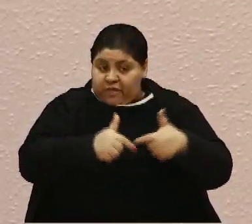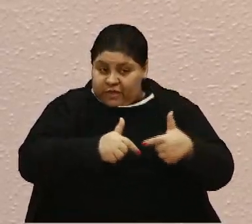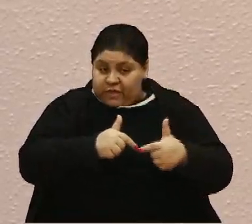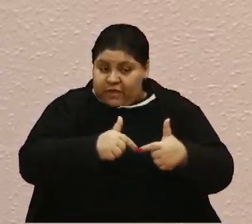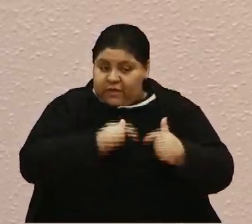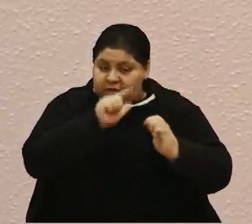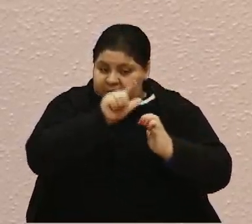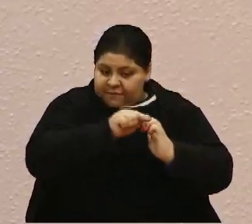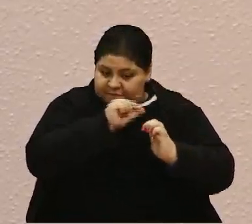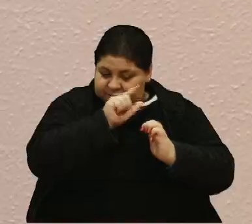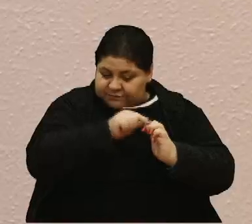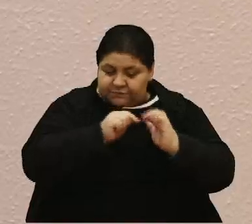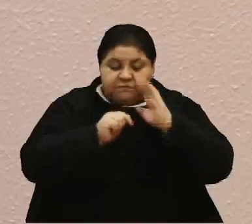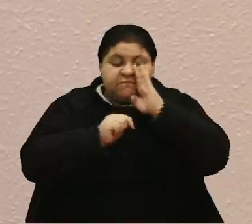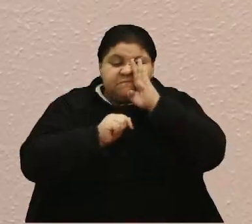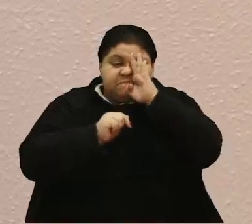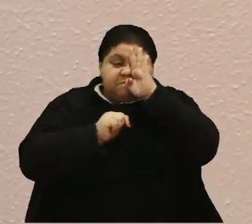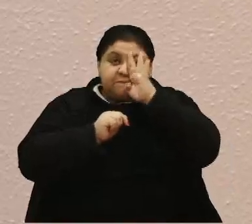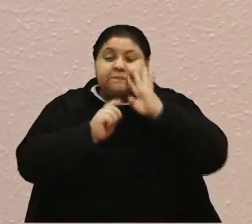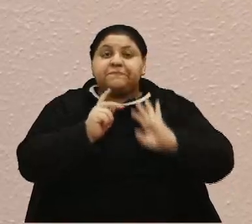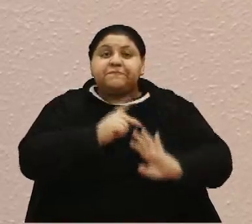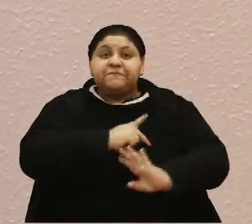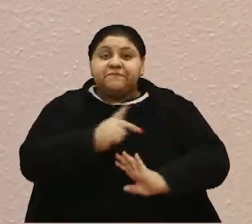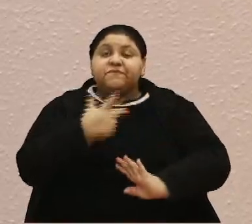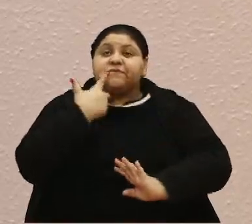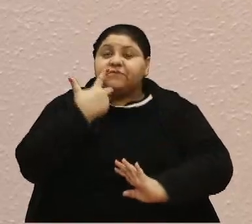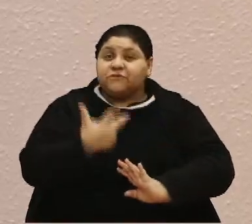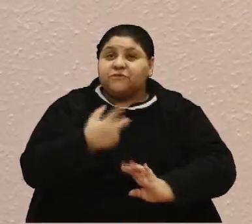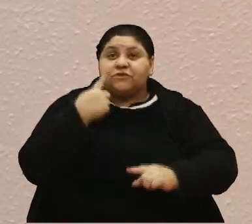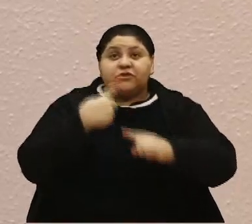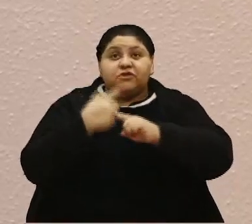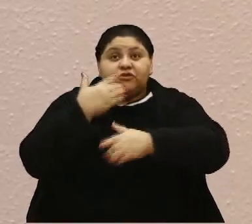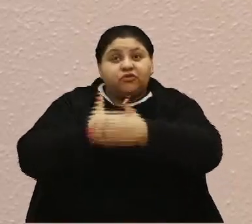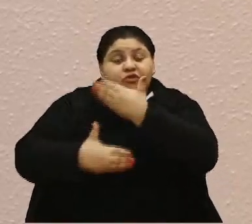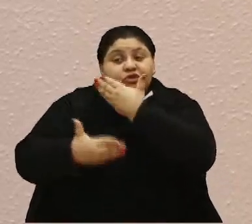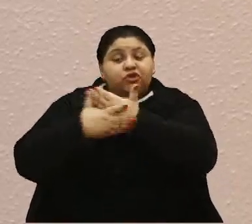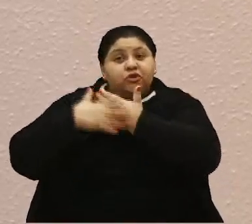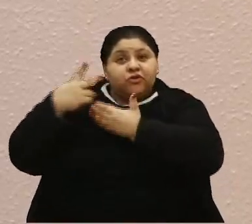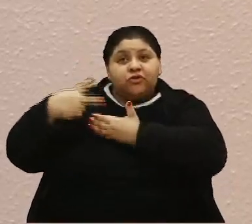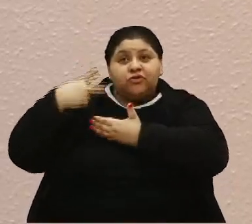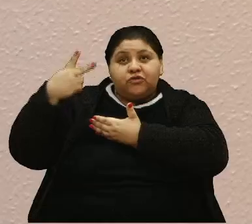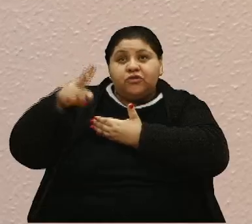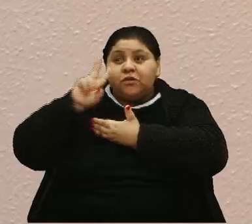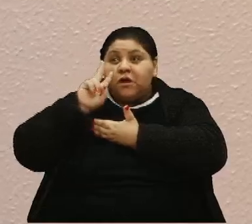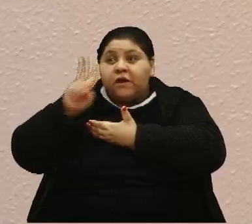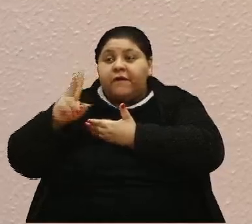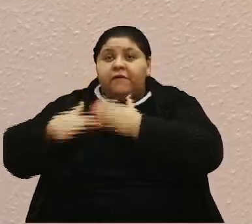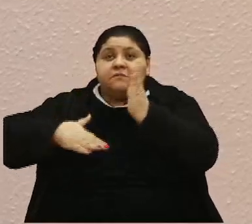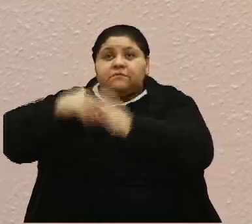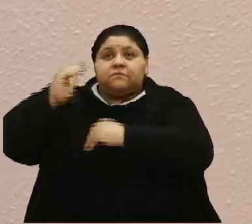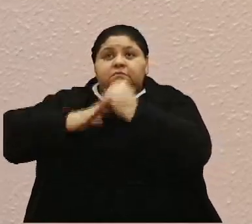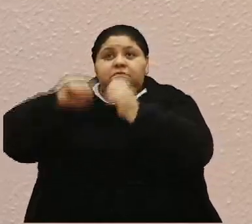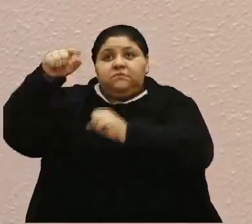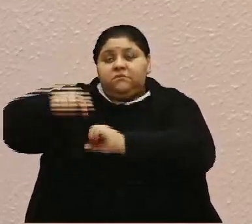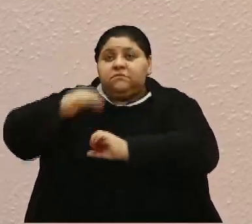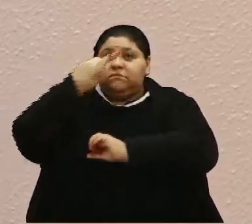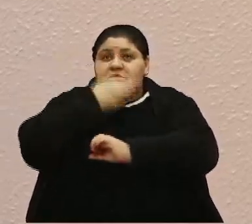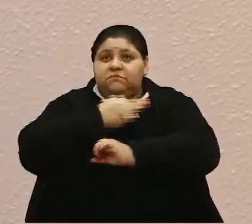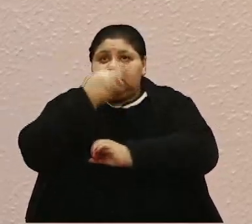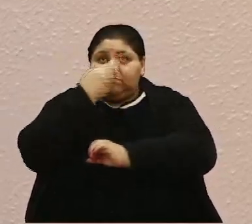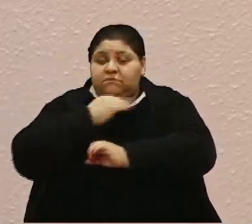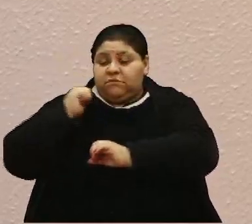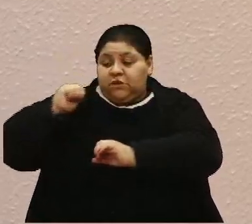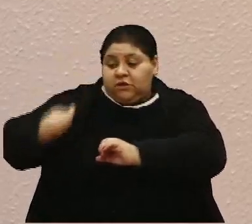empreendedorismo. Senhor presidente, digo isso porque todas essas políticas nós vemos na prática aqui na nossa cidade. Seja o